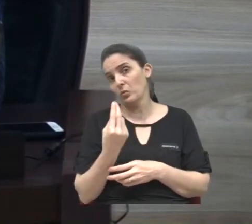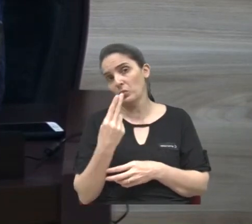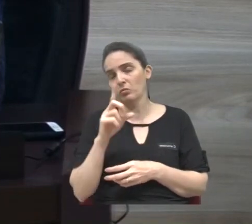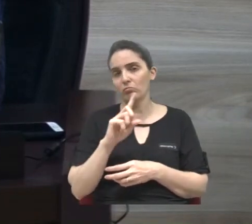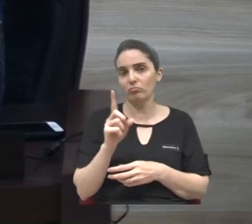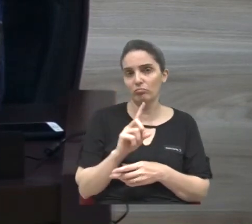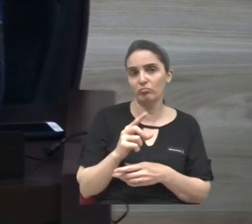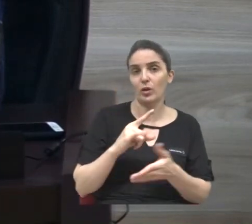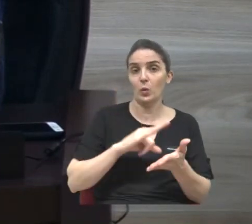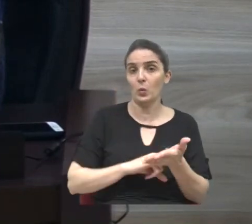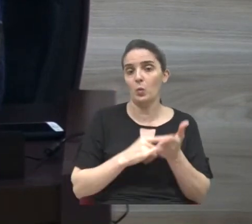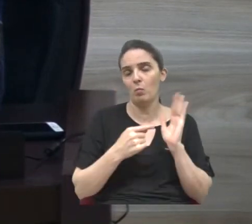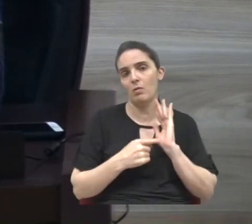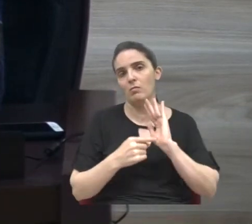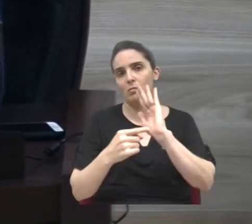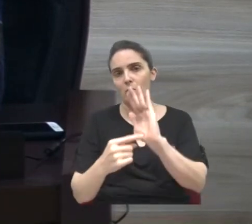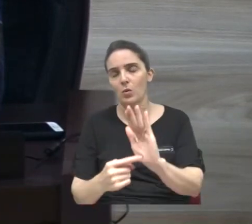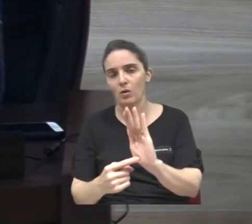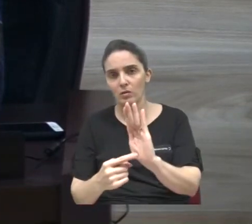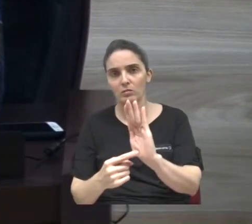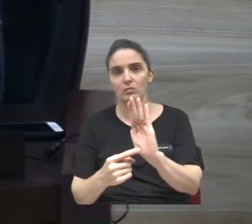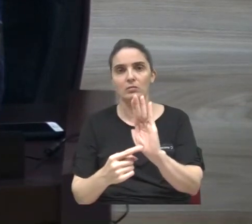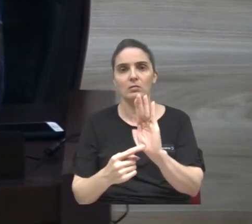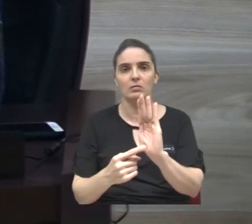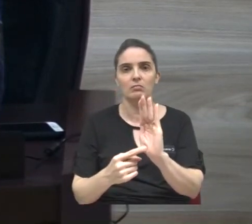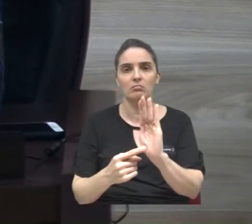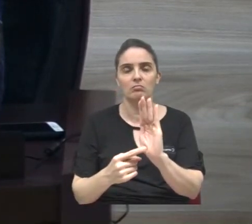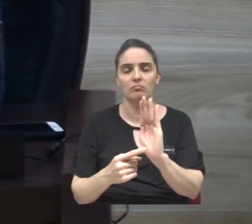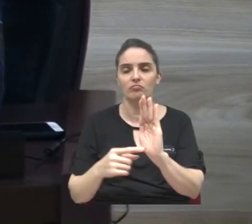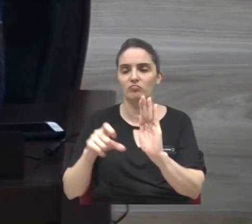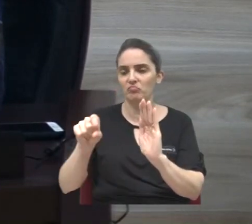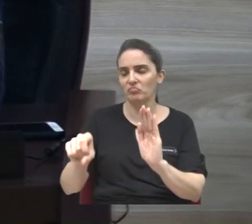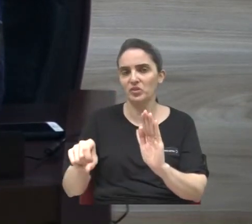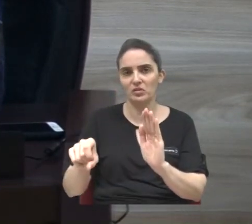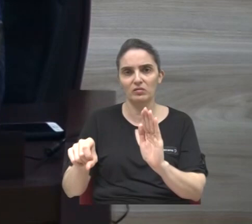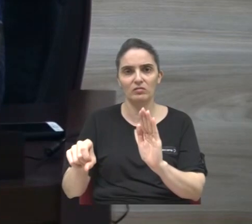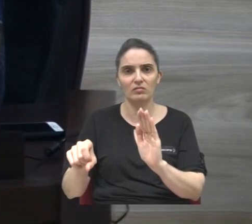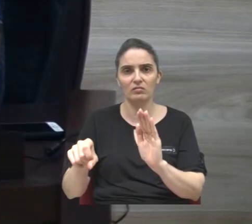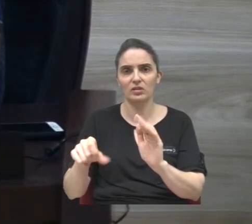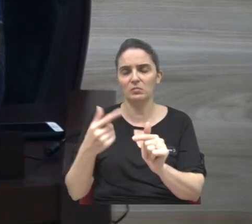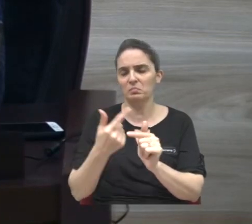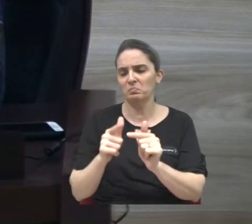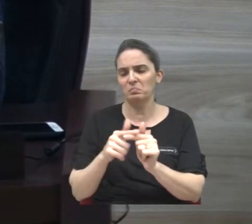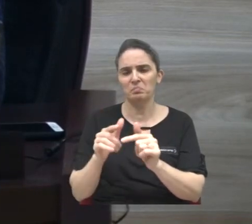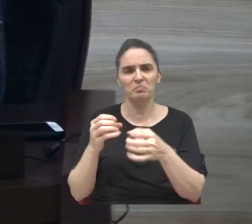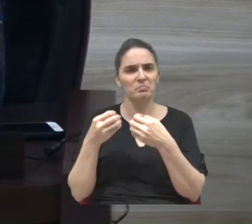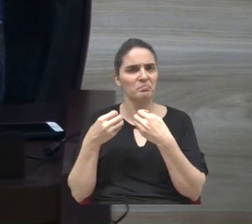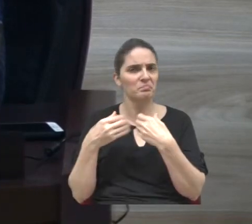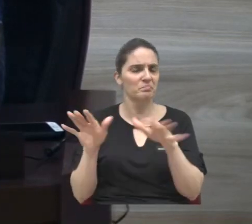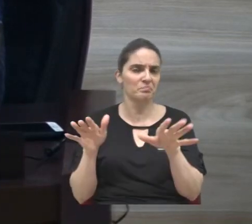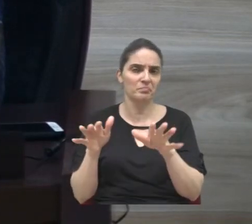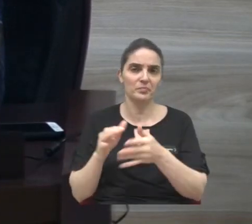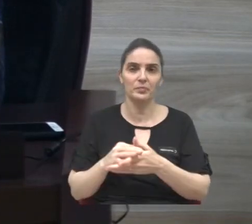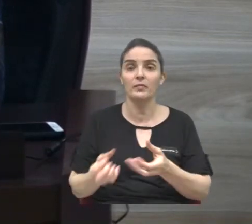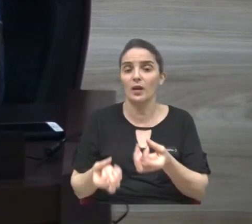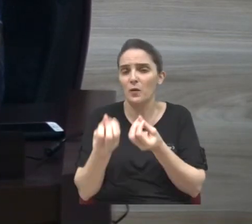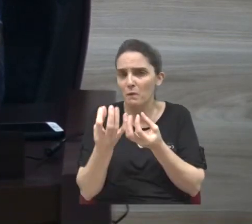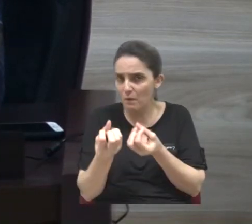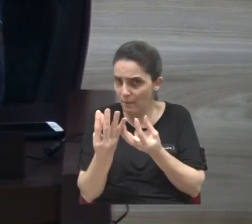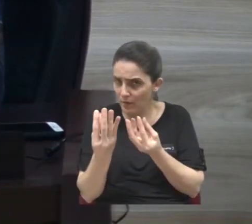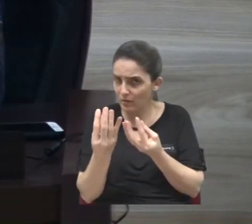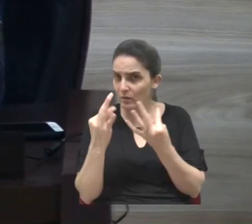indicaram a ineficiência dos equipamentos e, por outro lado, depoimentos e informações trazidas ao